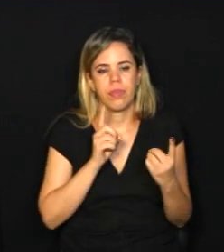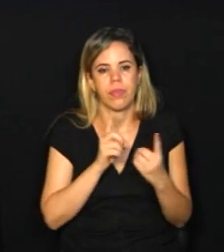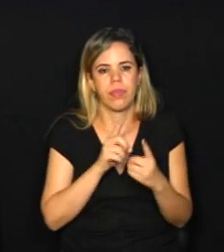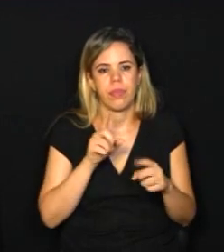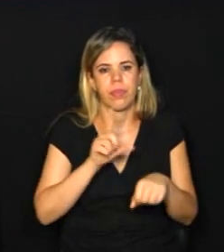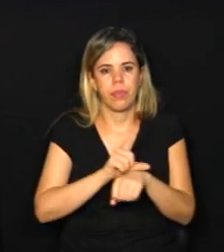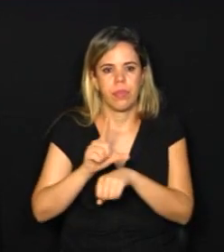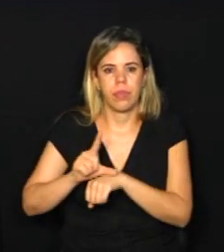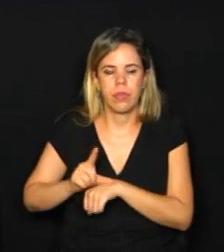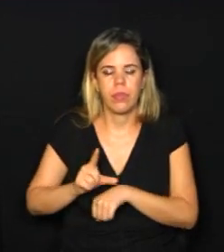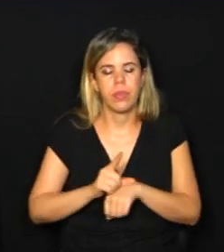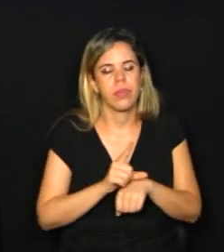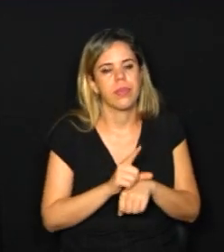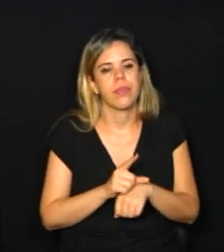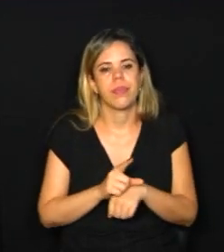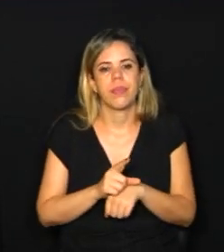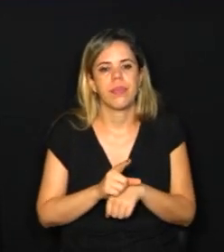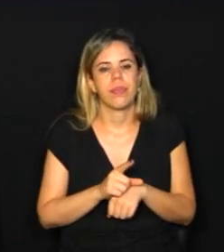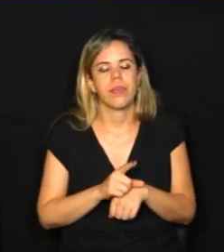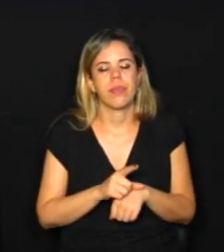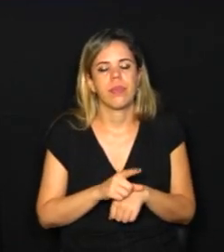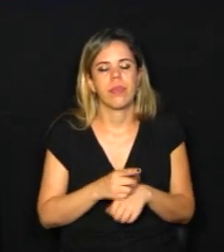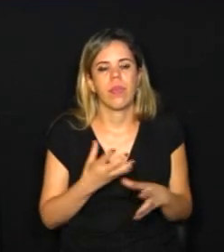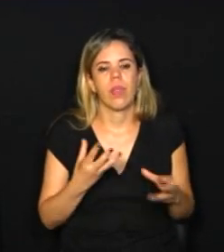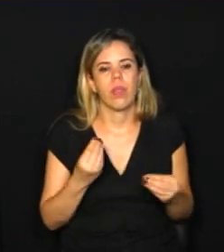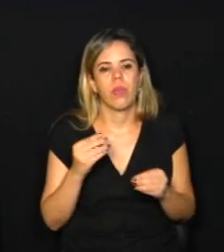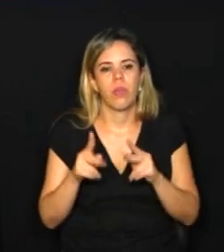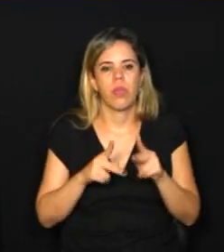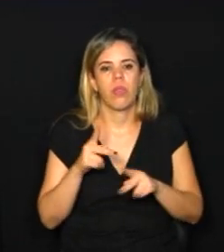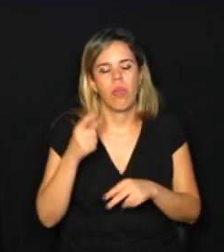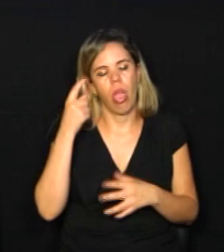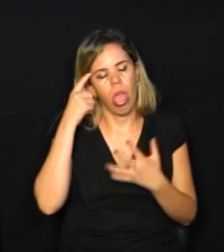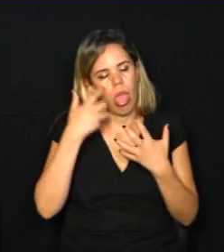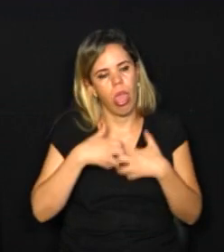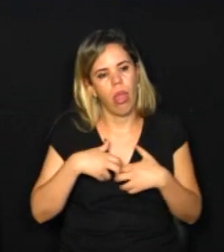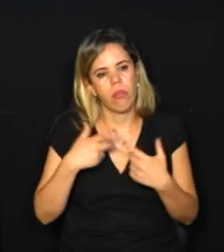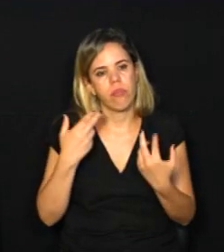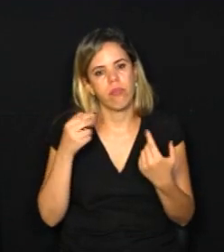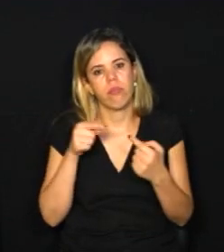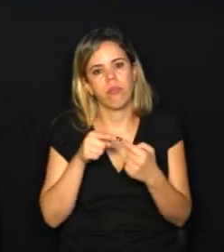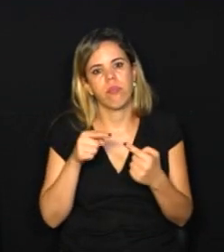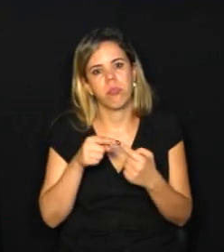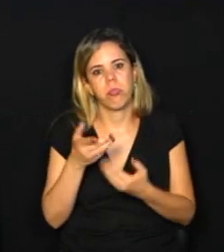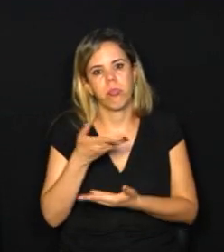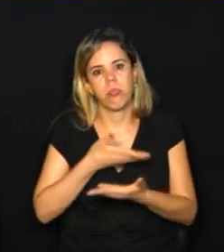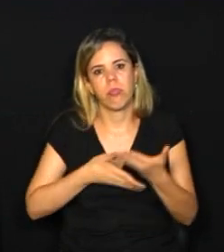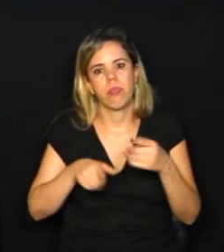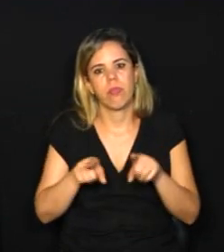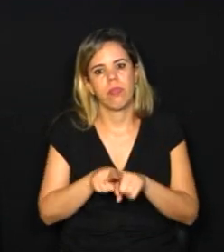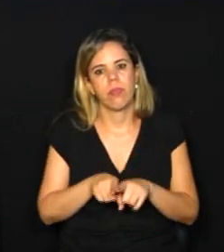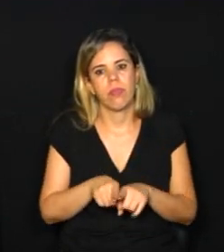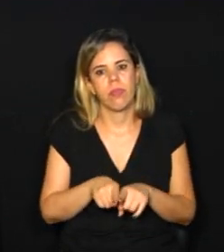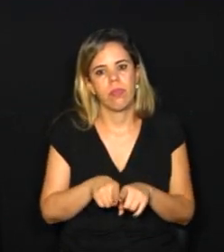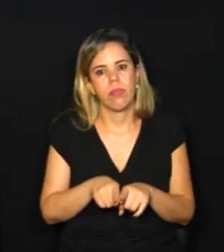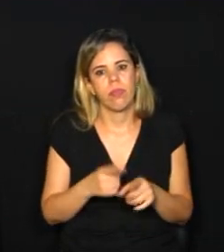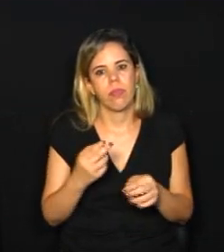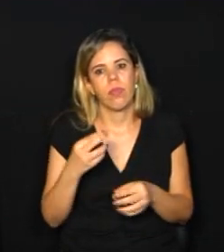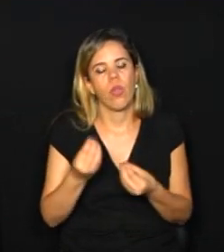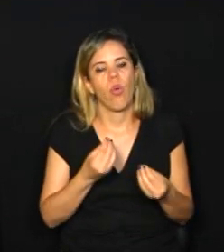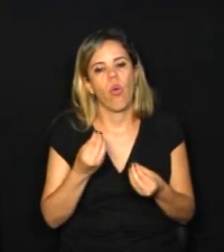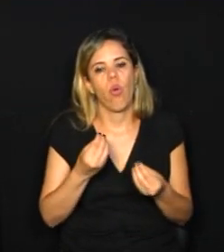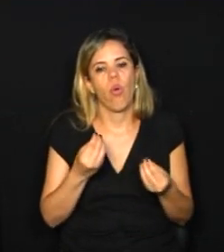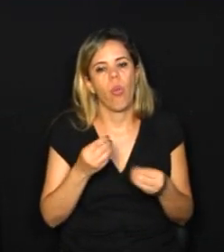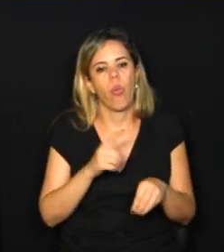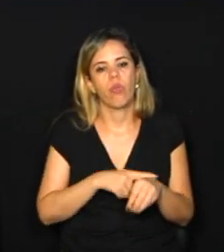comércio, porque muitas pessoas têm esse raciocínio, que eu compartilho também, como você comprime